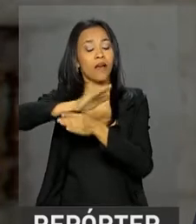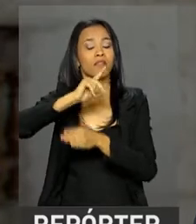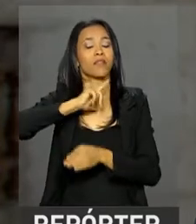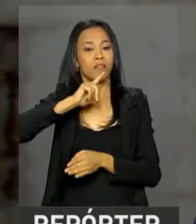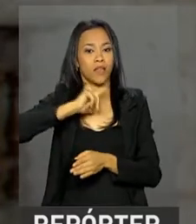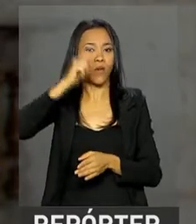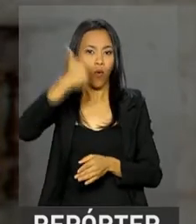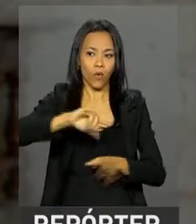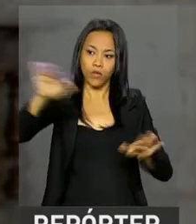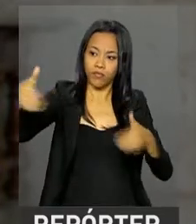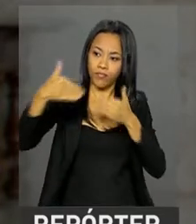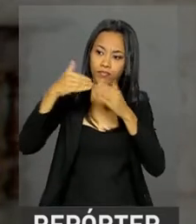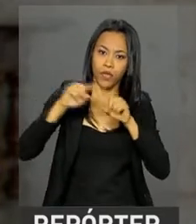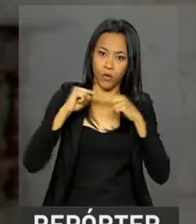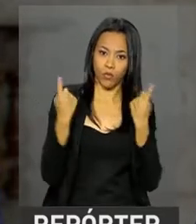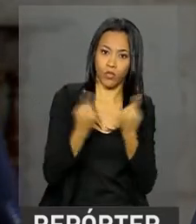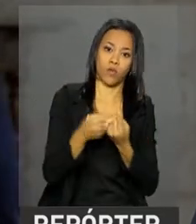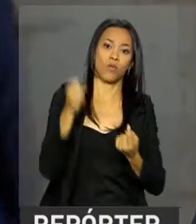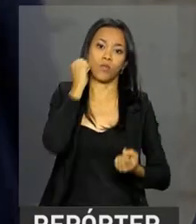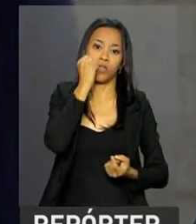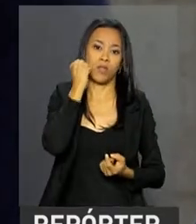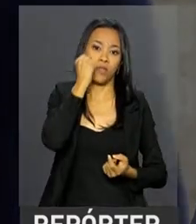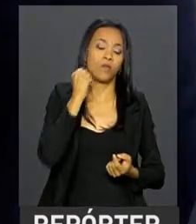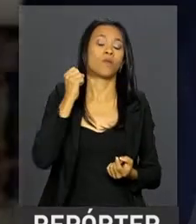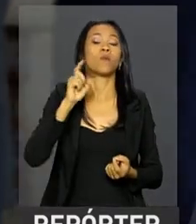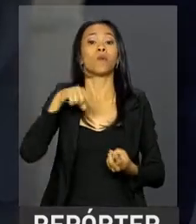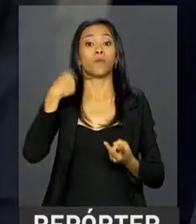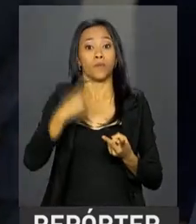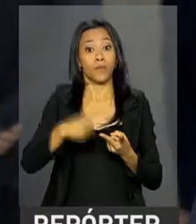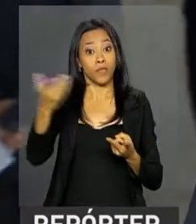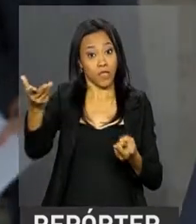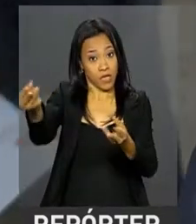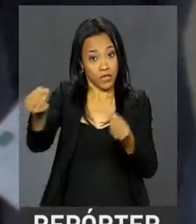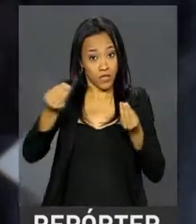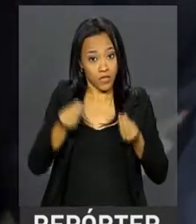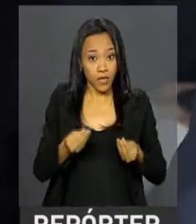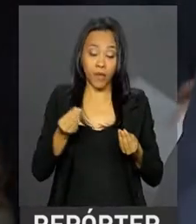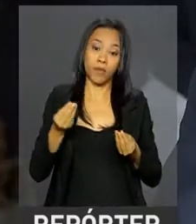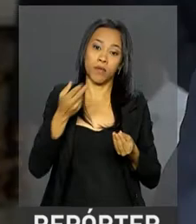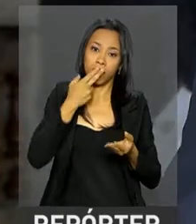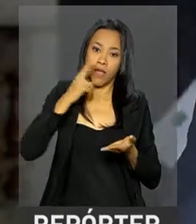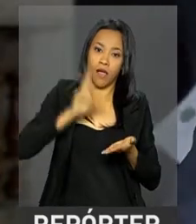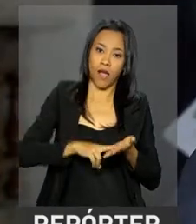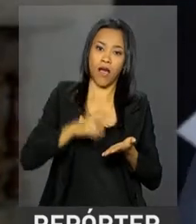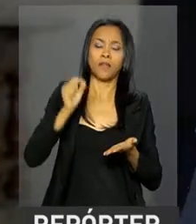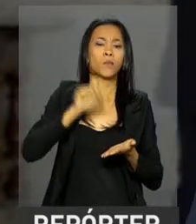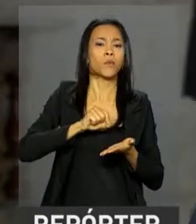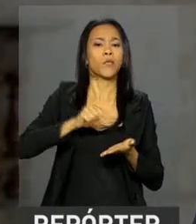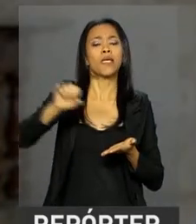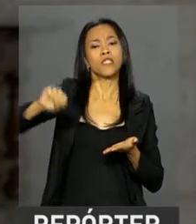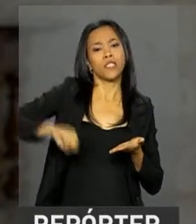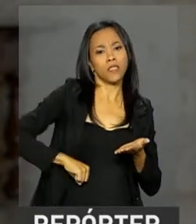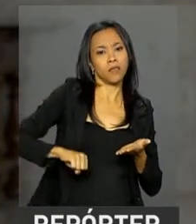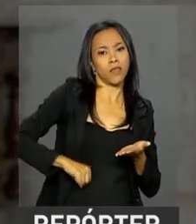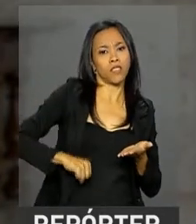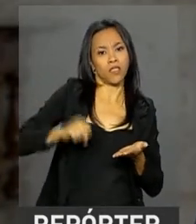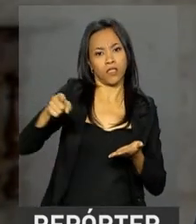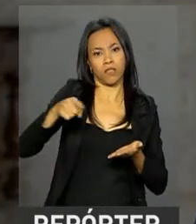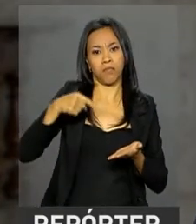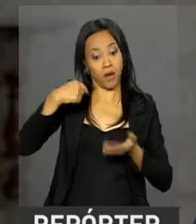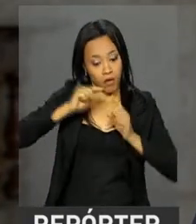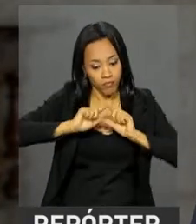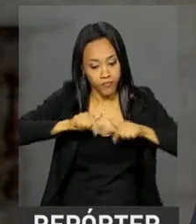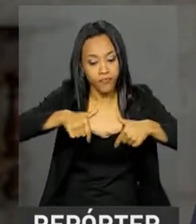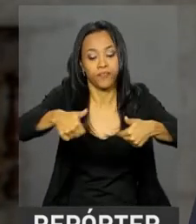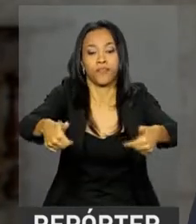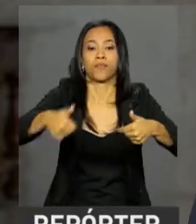com o senador Ciro Nogueira e também recebe cartas credenciais de embaixadores de países estrangeiros, isso também na parte da tarde,